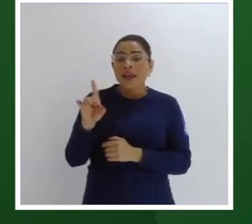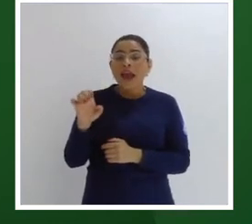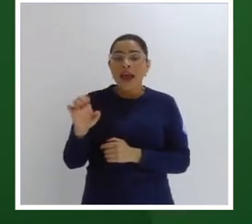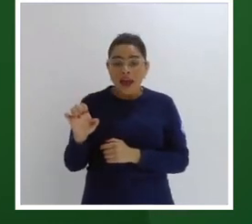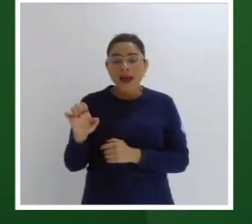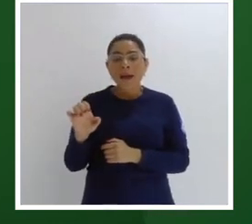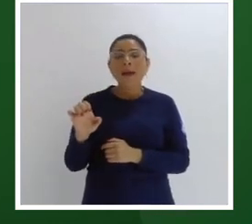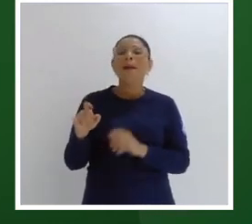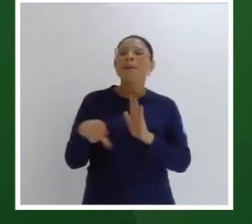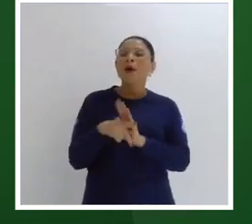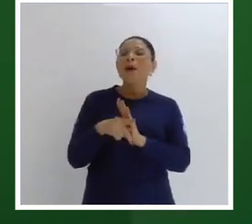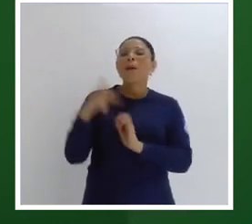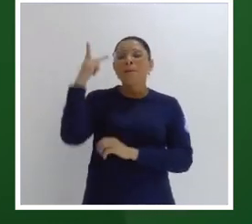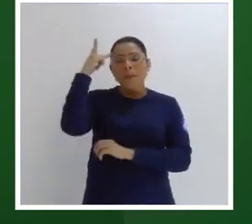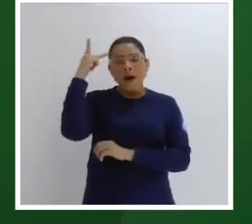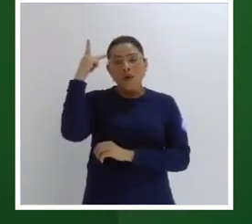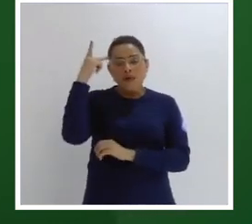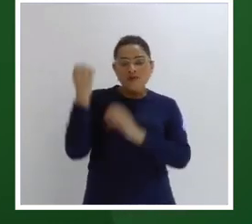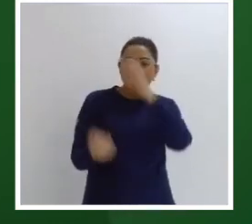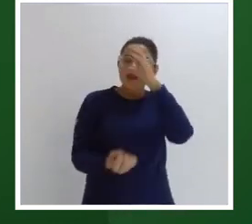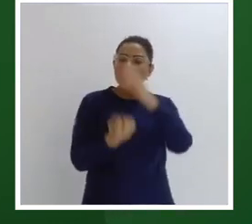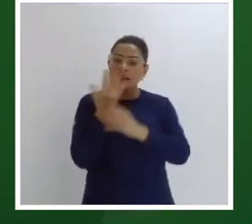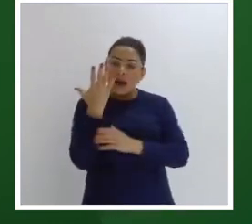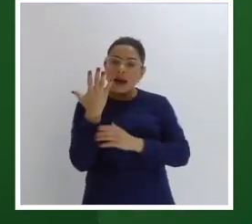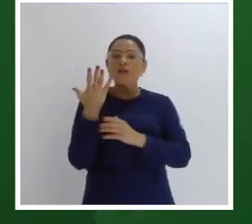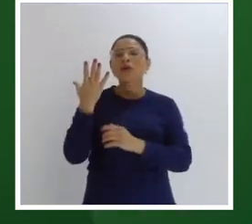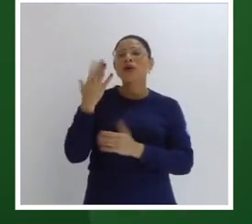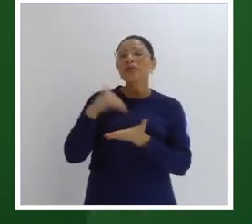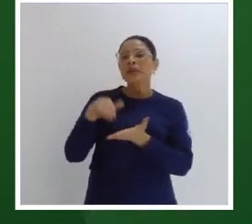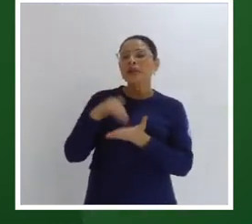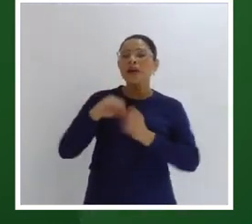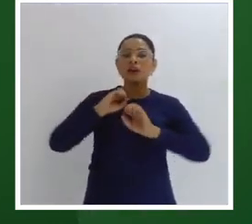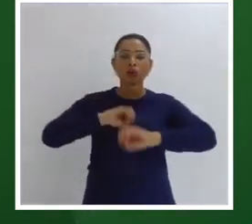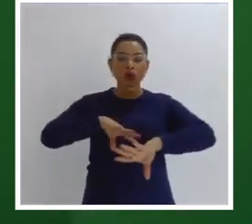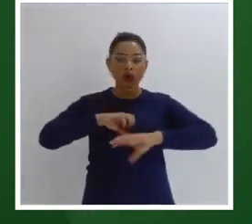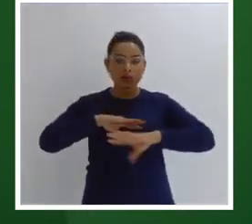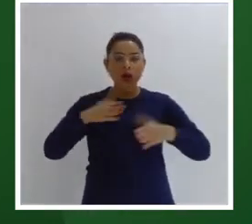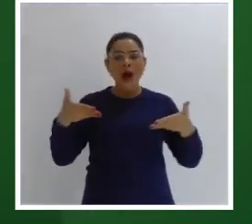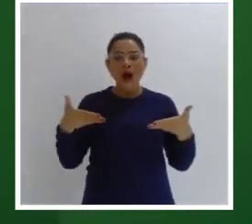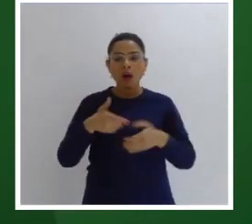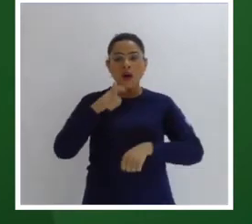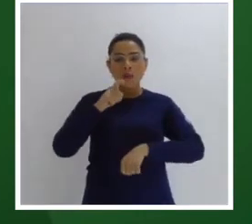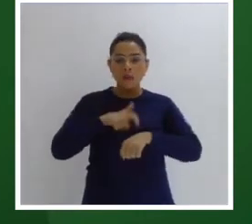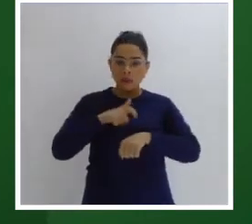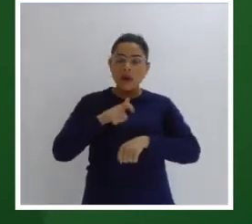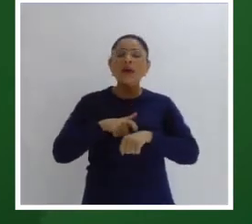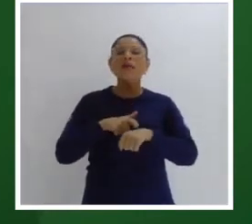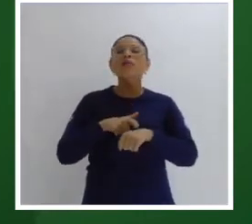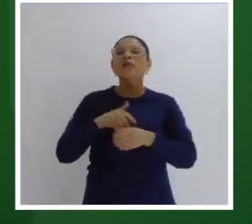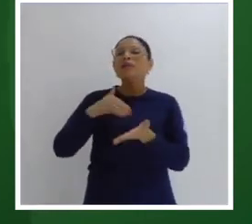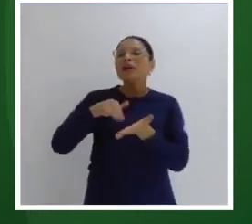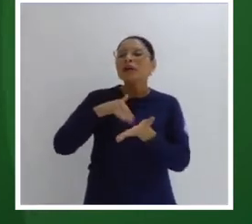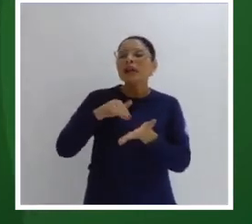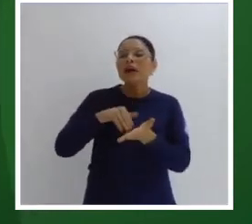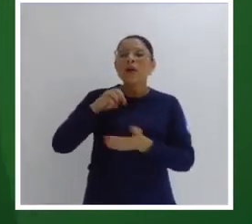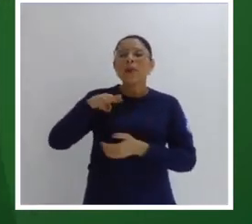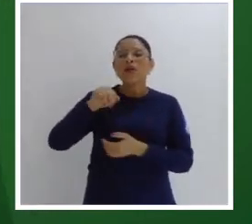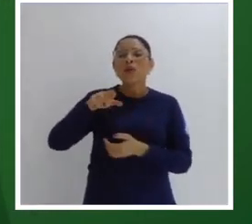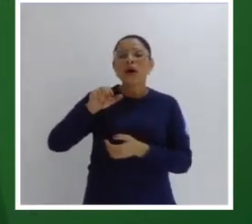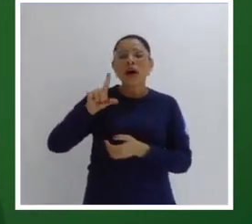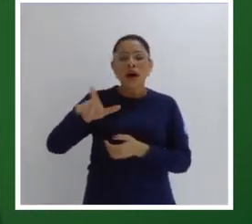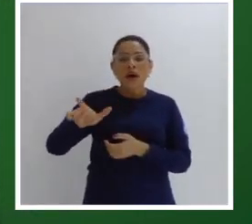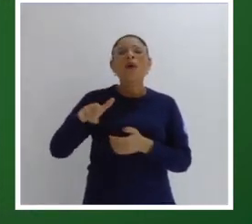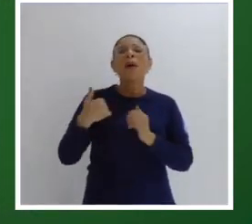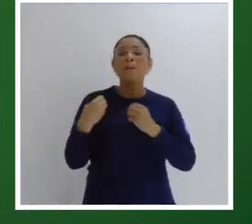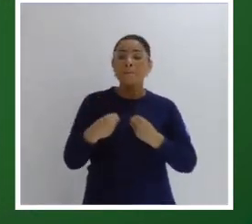pddei a Paulista é foi criado na Secretaria da Educação agora na gestão do secretário Soares e ele manda